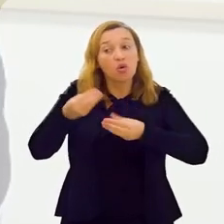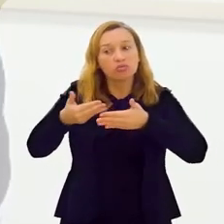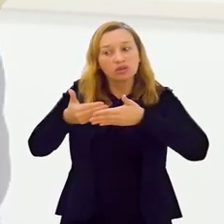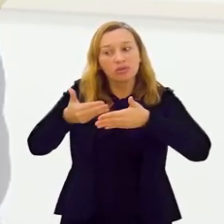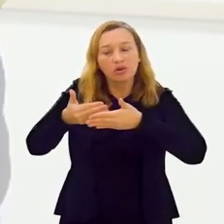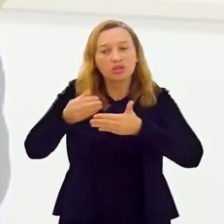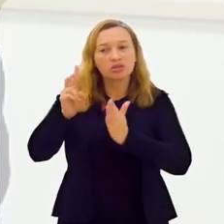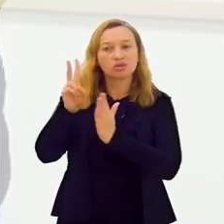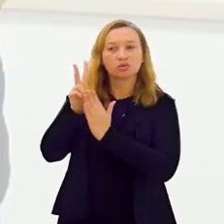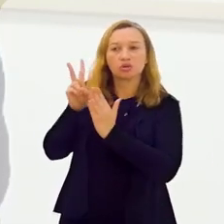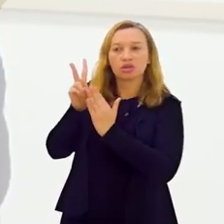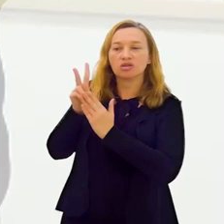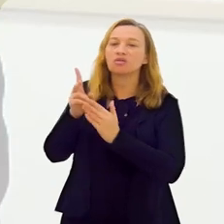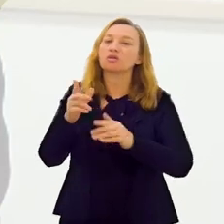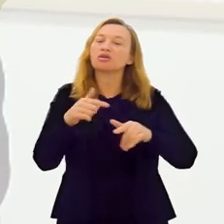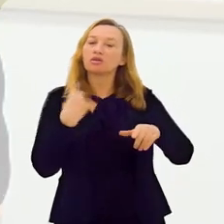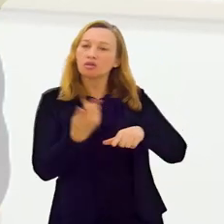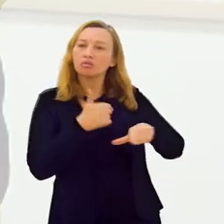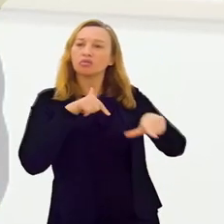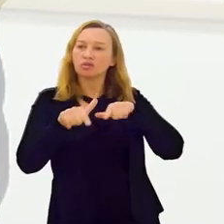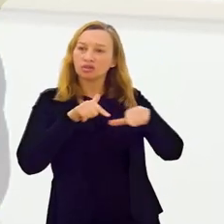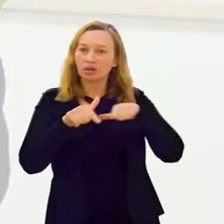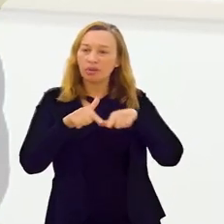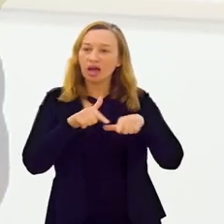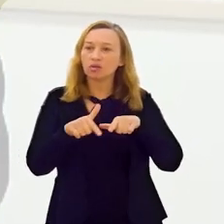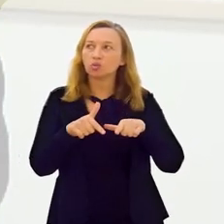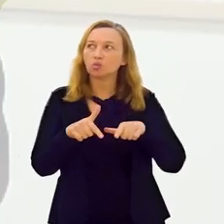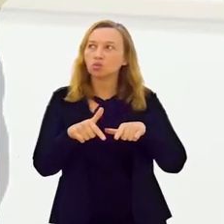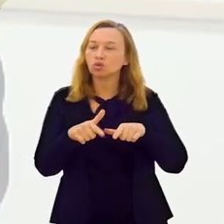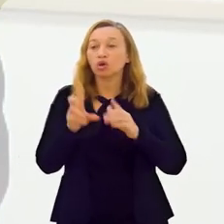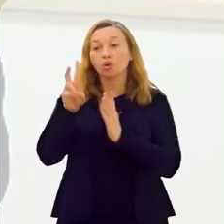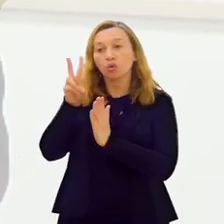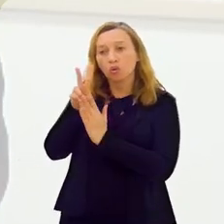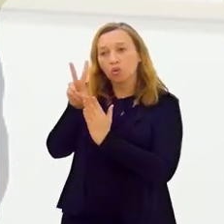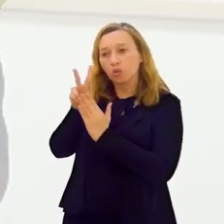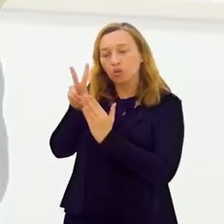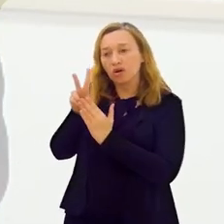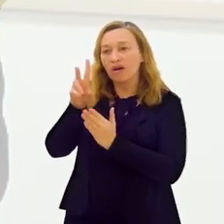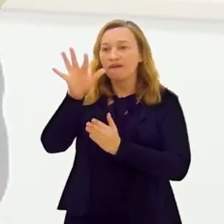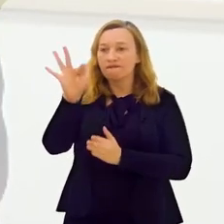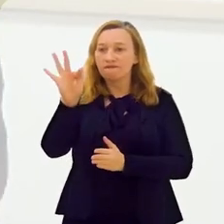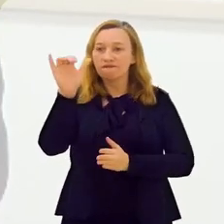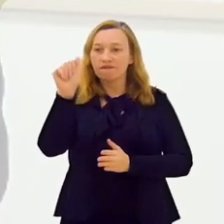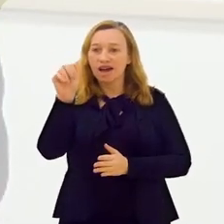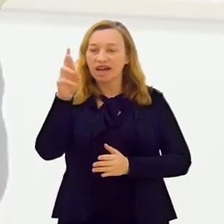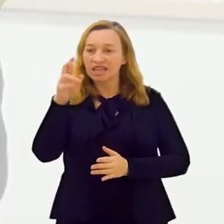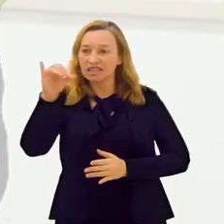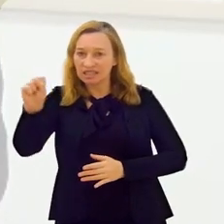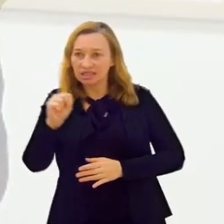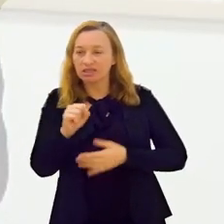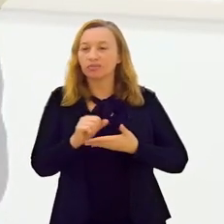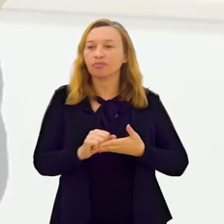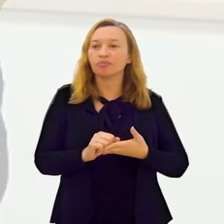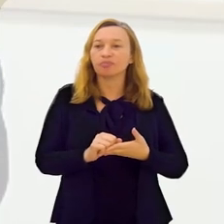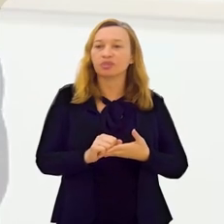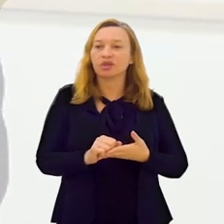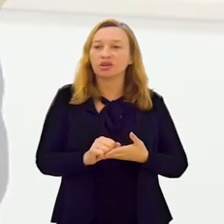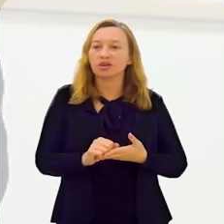como você faz essa aproximação. Estamos fazendo um trabalho com os índios parecis,